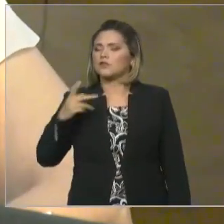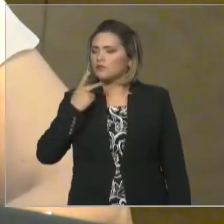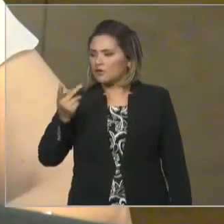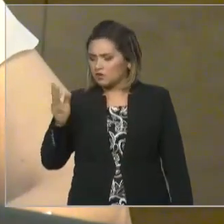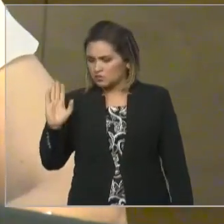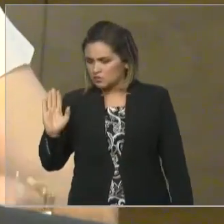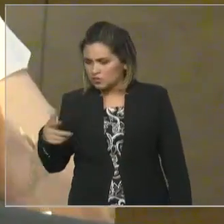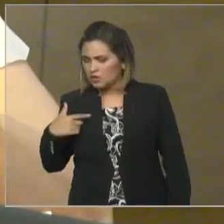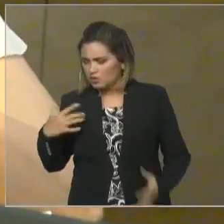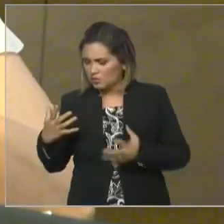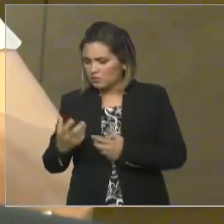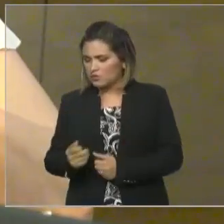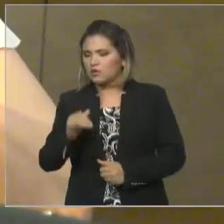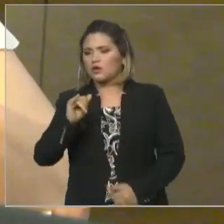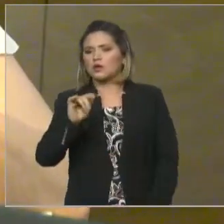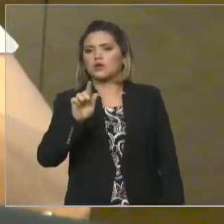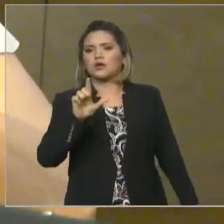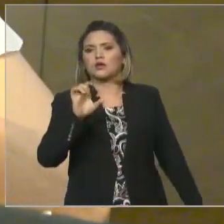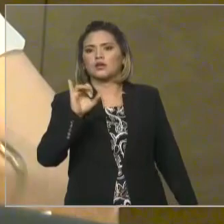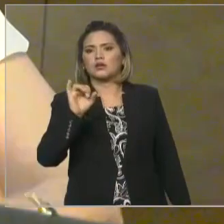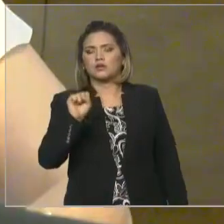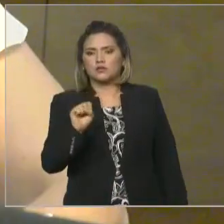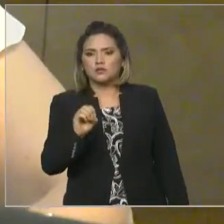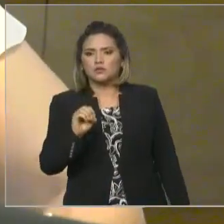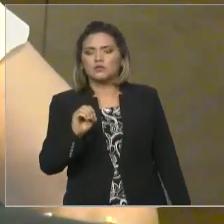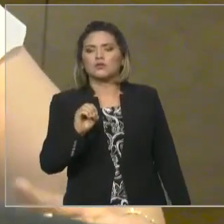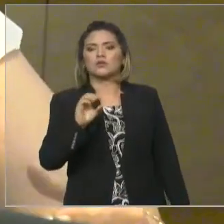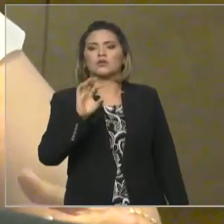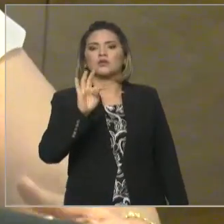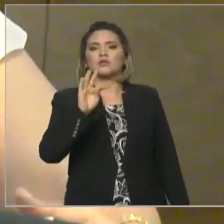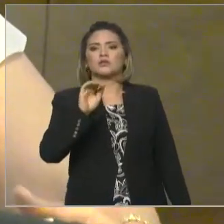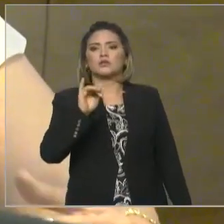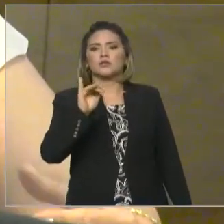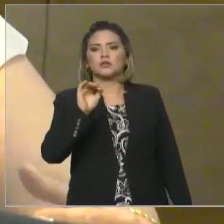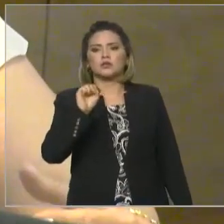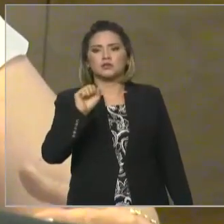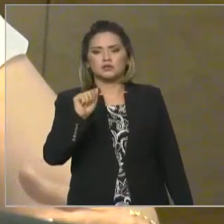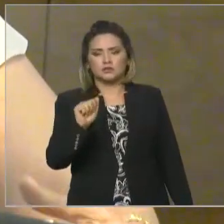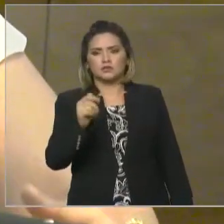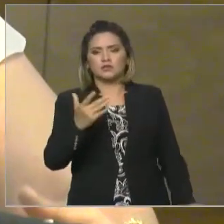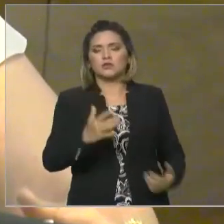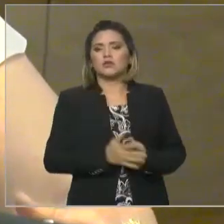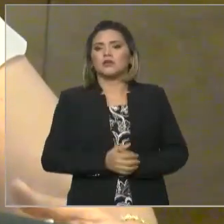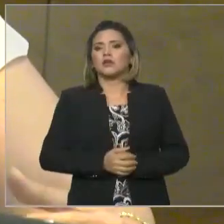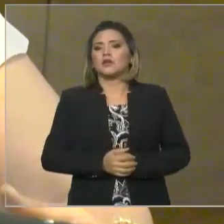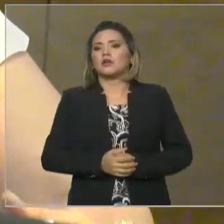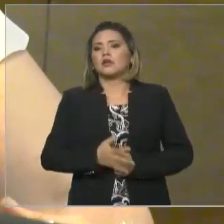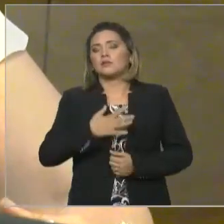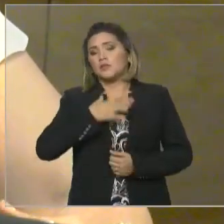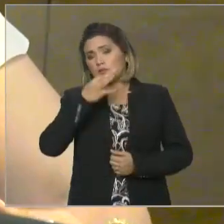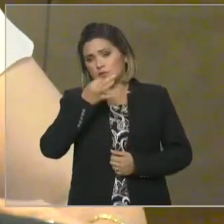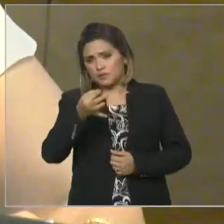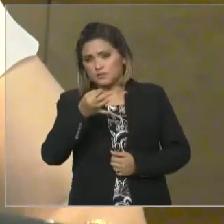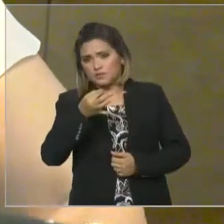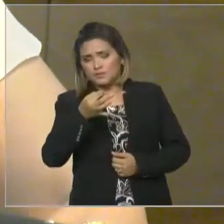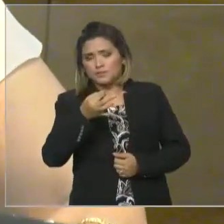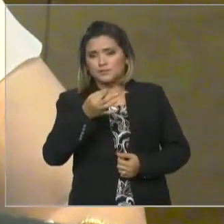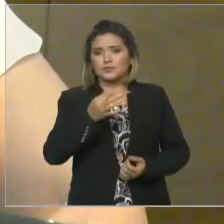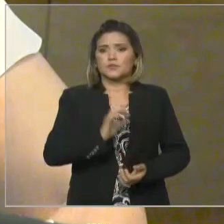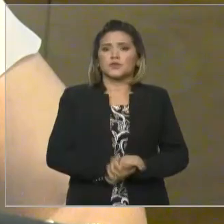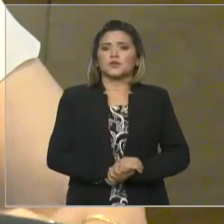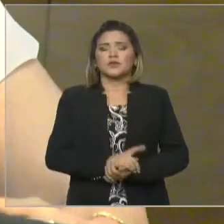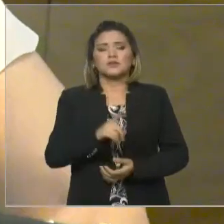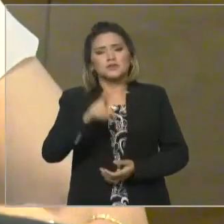deputada doutora Thaisa, e eu acho que a gente deveria estender esse prazo de 60 dias, não só para fazer